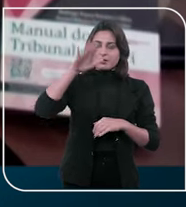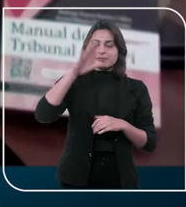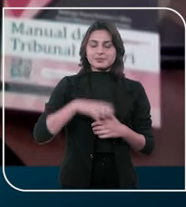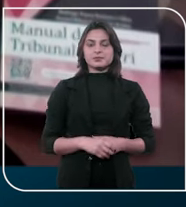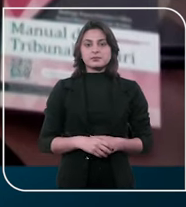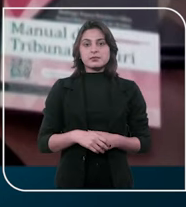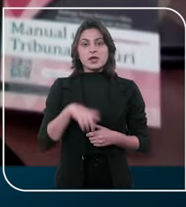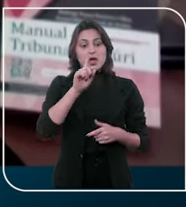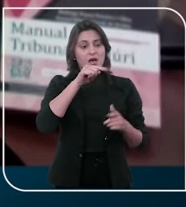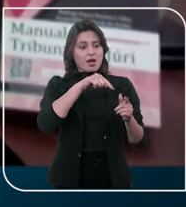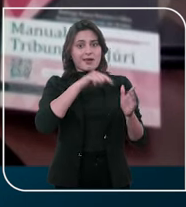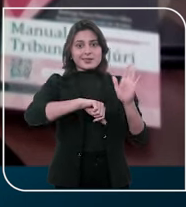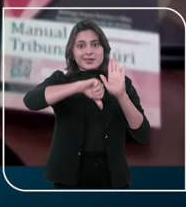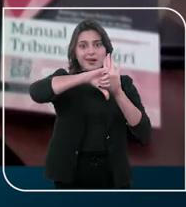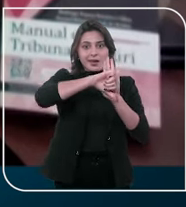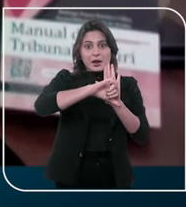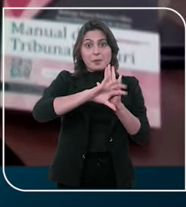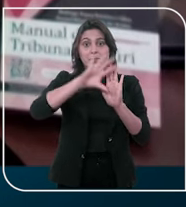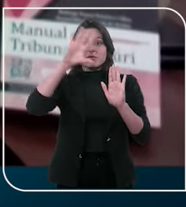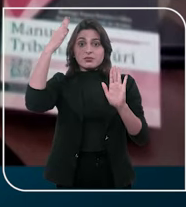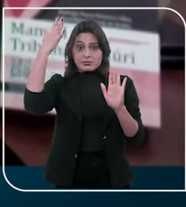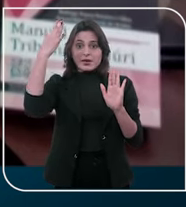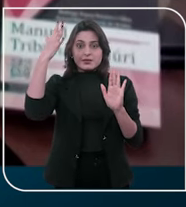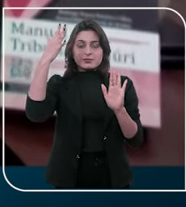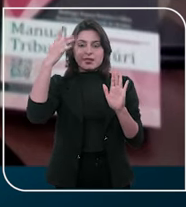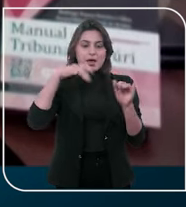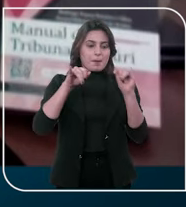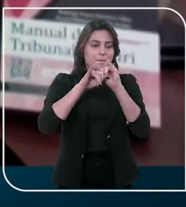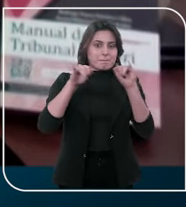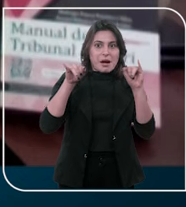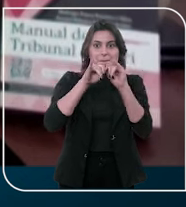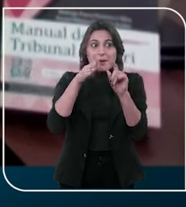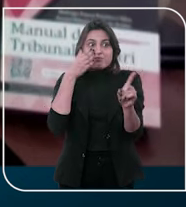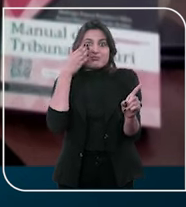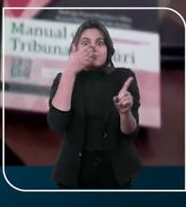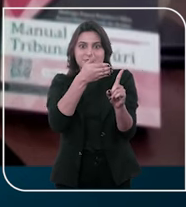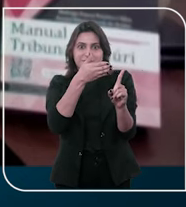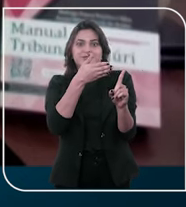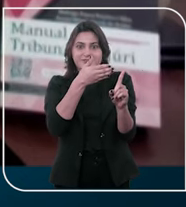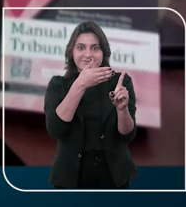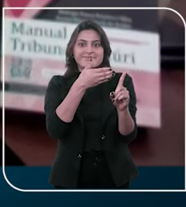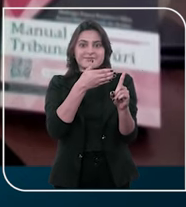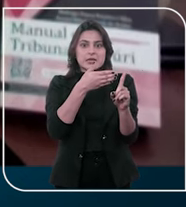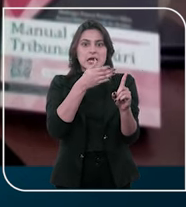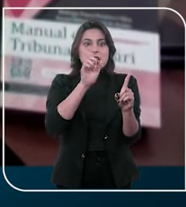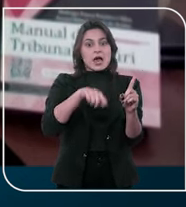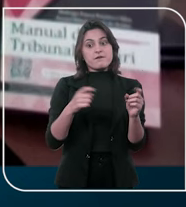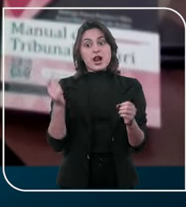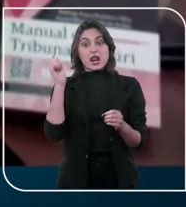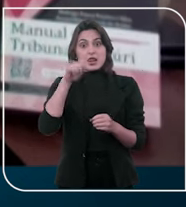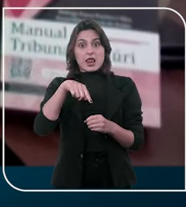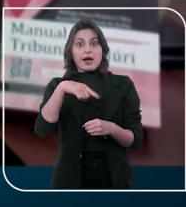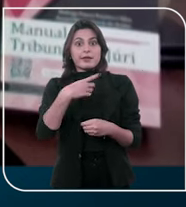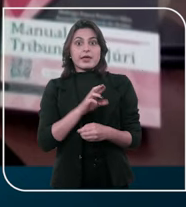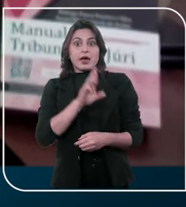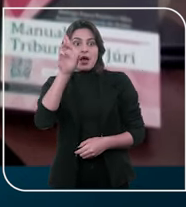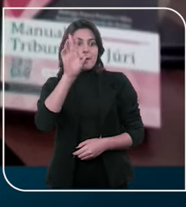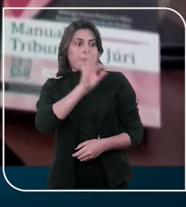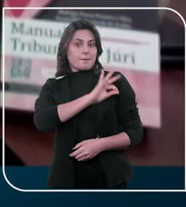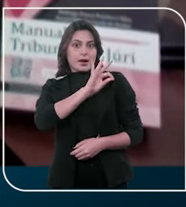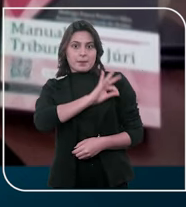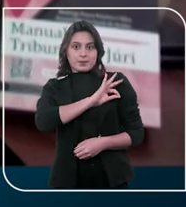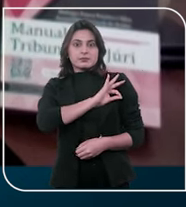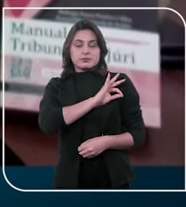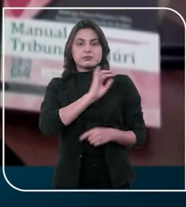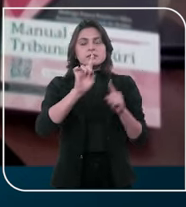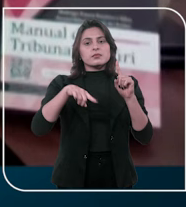ocorrem, a imprensa vai diretamente para o delegado, para a autoridade policial e posteriormente para o Ministério